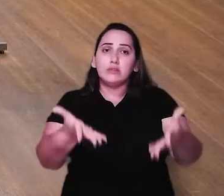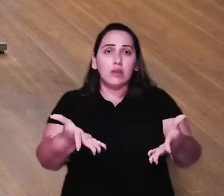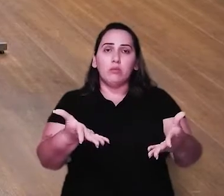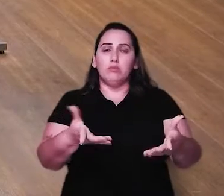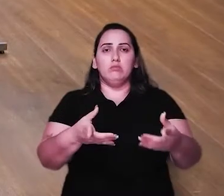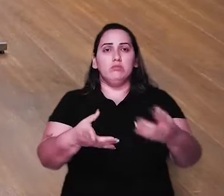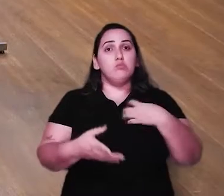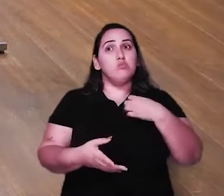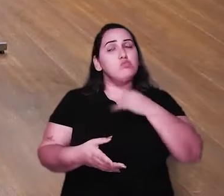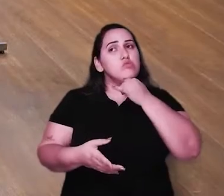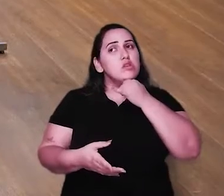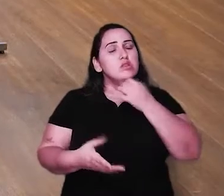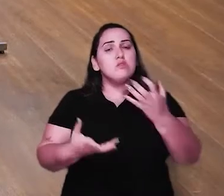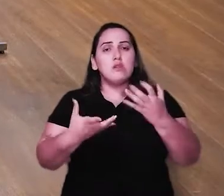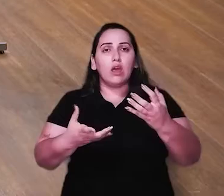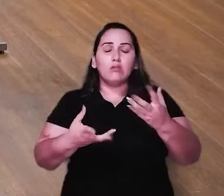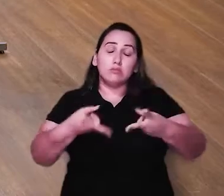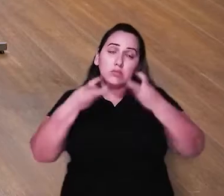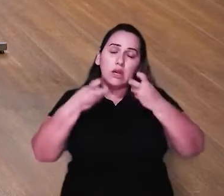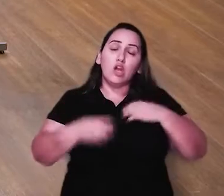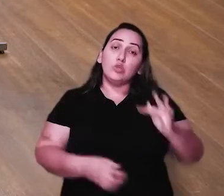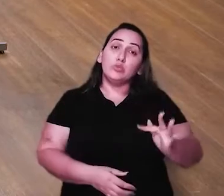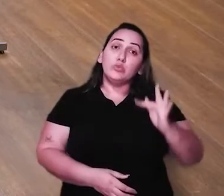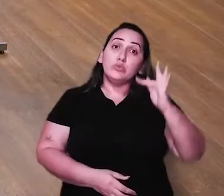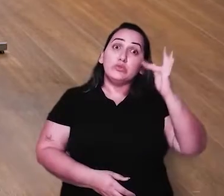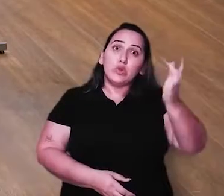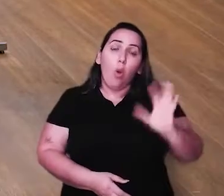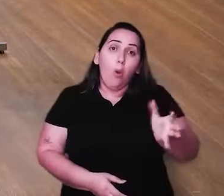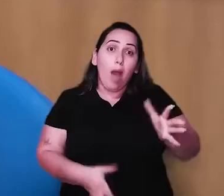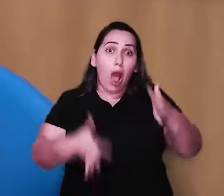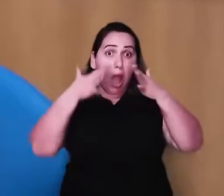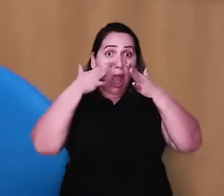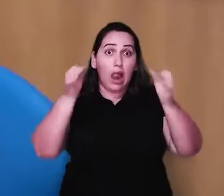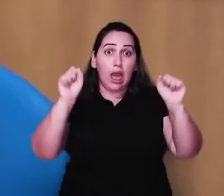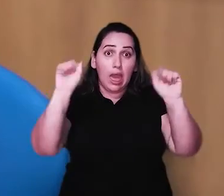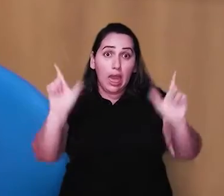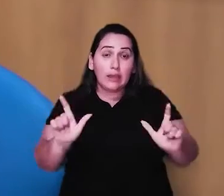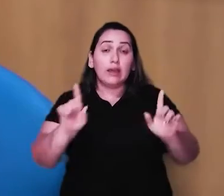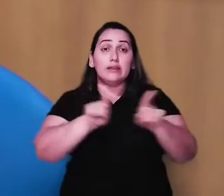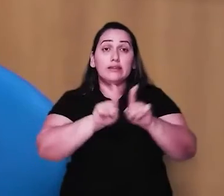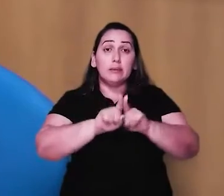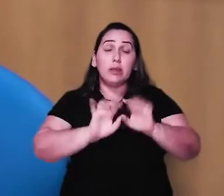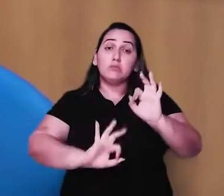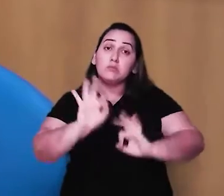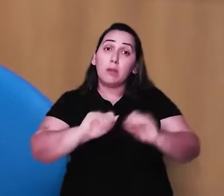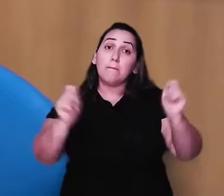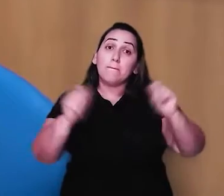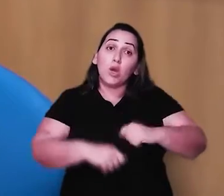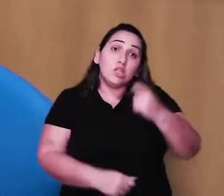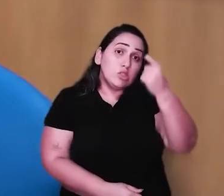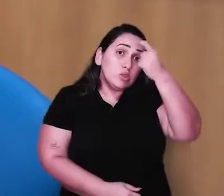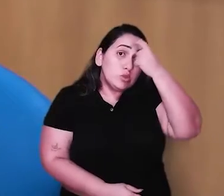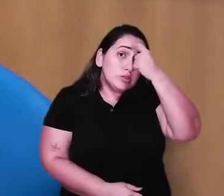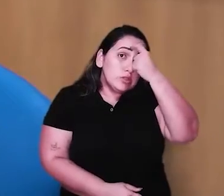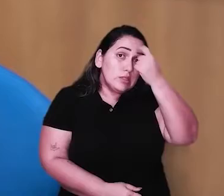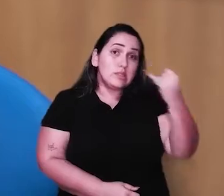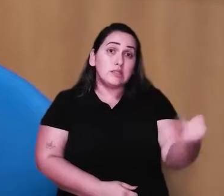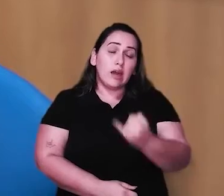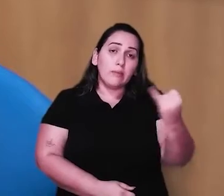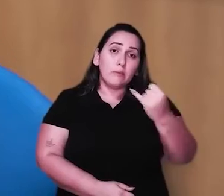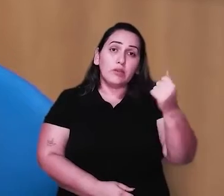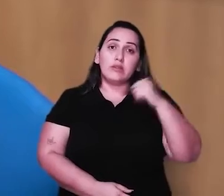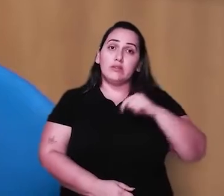de gênero, isso deixará, a meu ver, os partidos mais alertas, mais preparados e mais conscientes